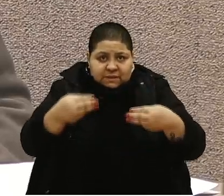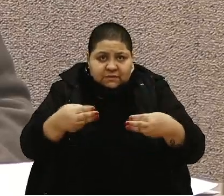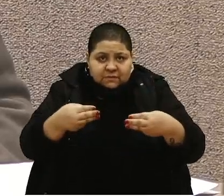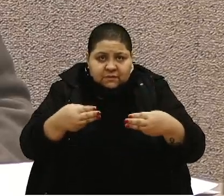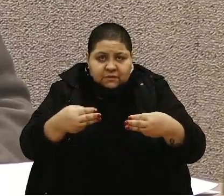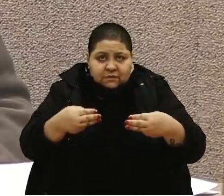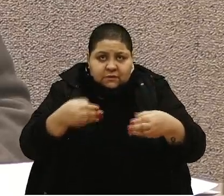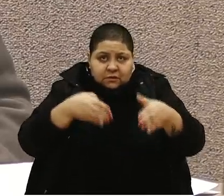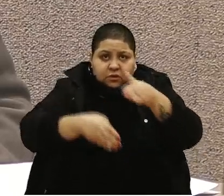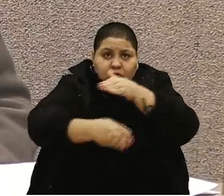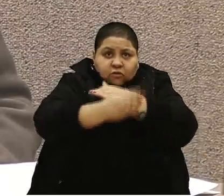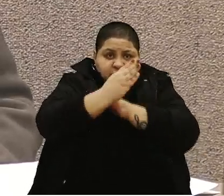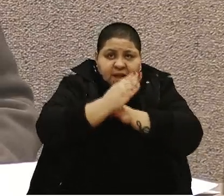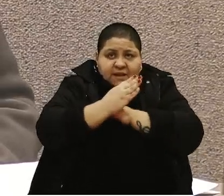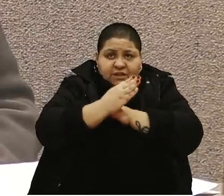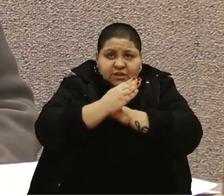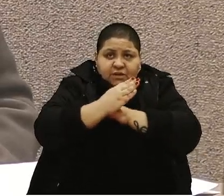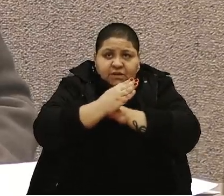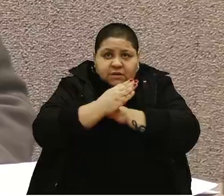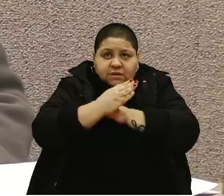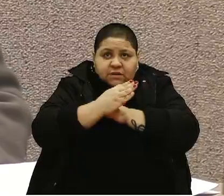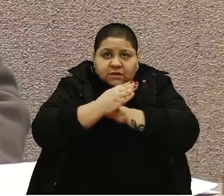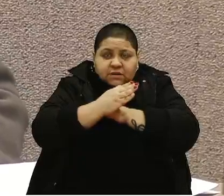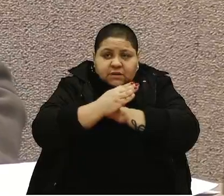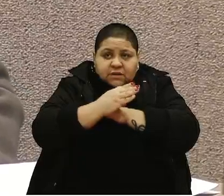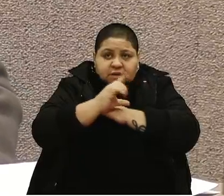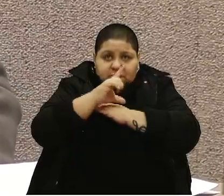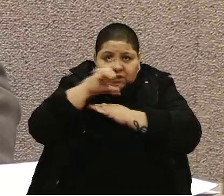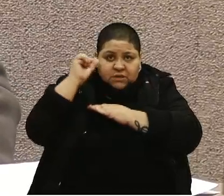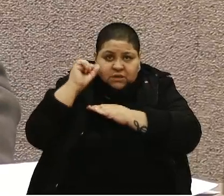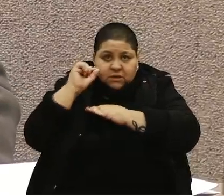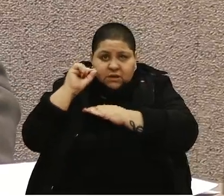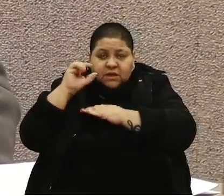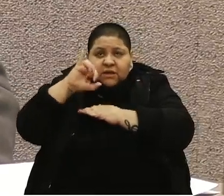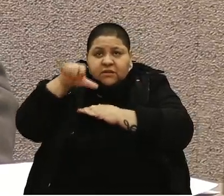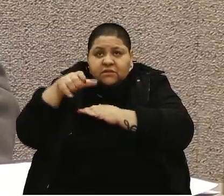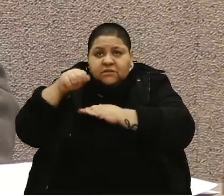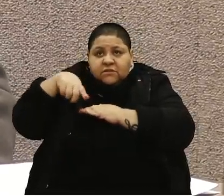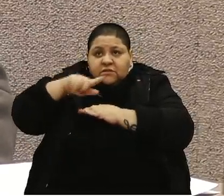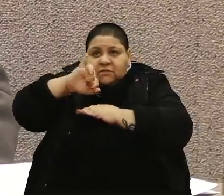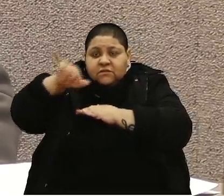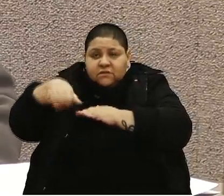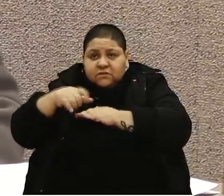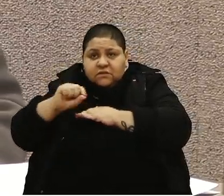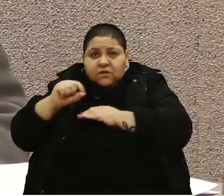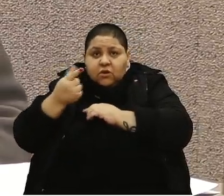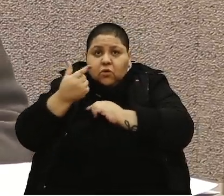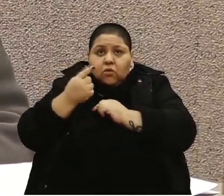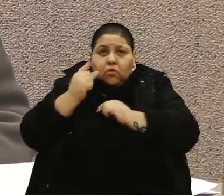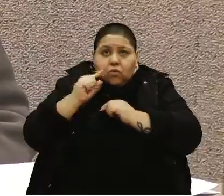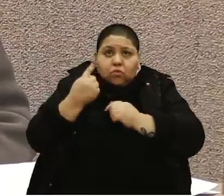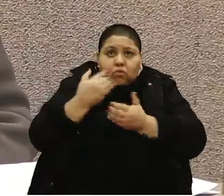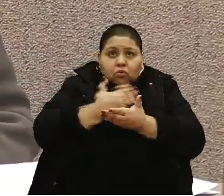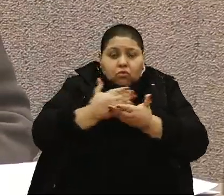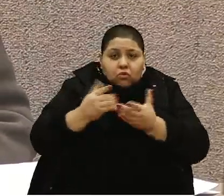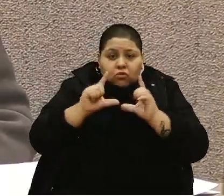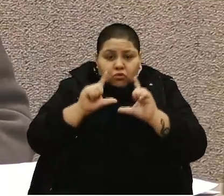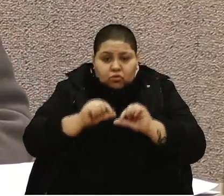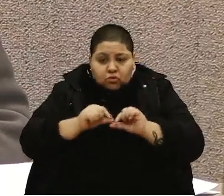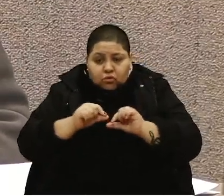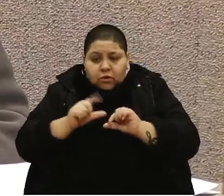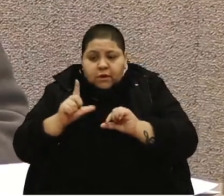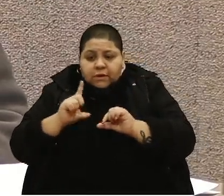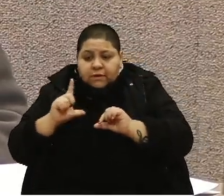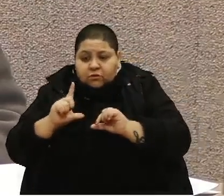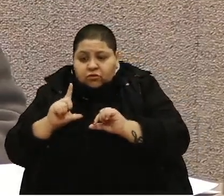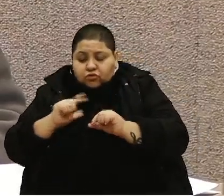Com as viagens da Janja? Então, quando que um começa a economizar, os outros se sentem no dever de economizar também. Caso contrário, eu faço a mesma